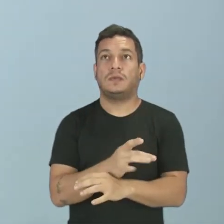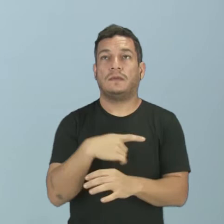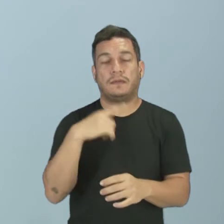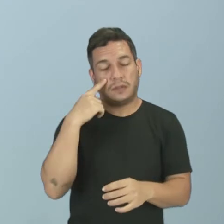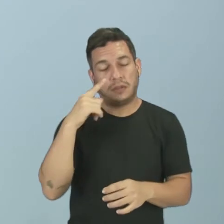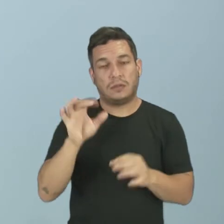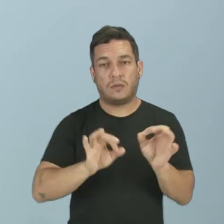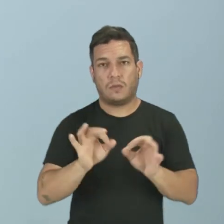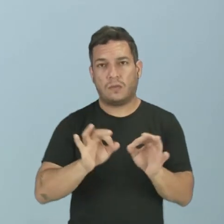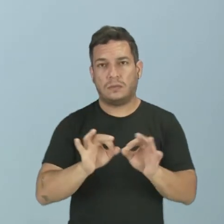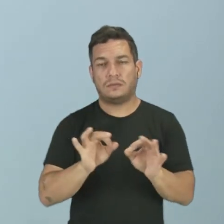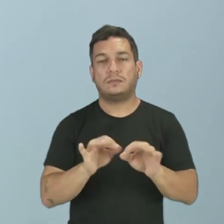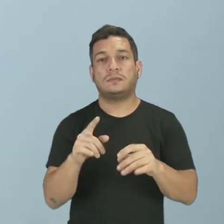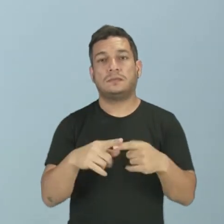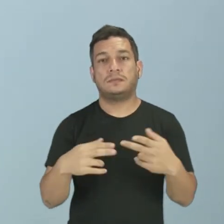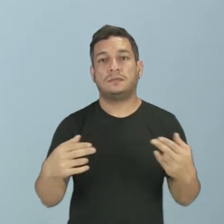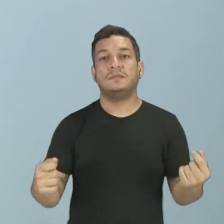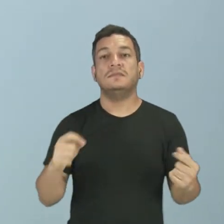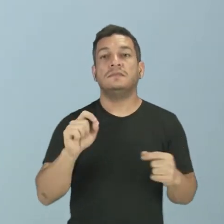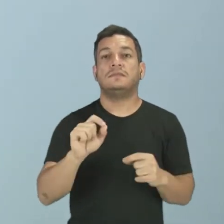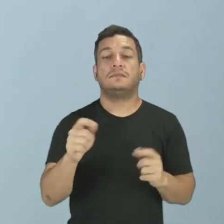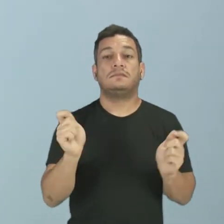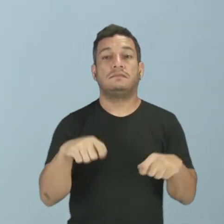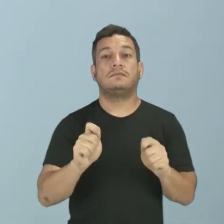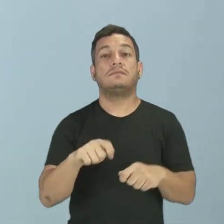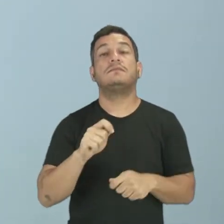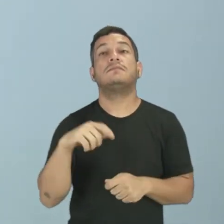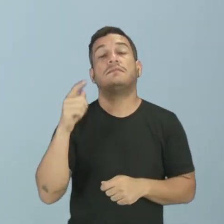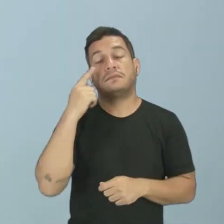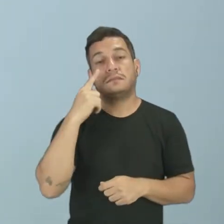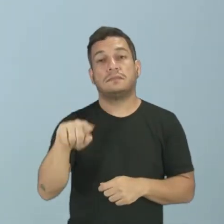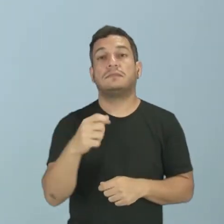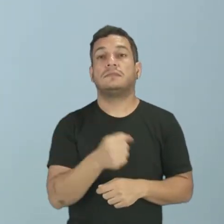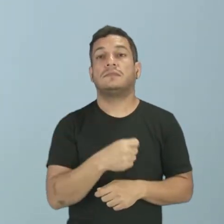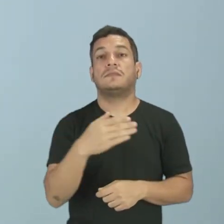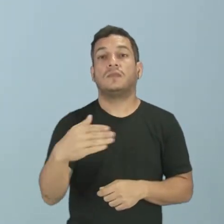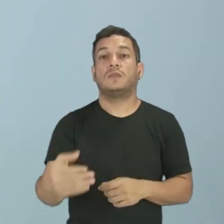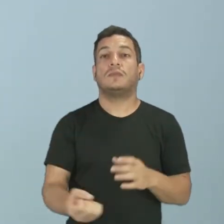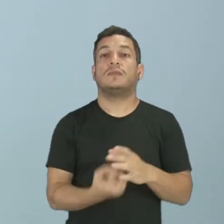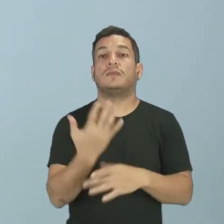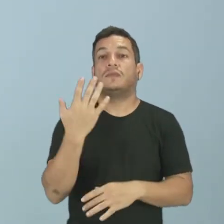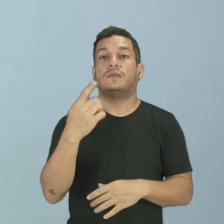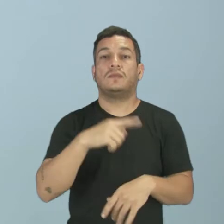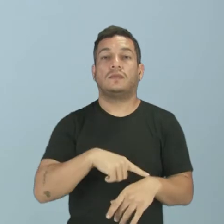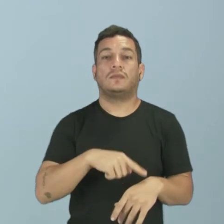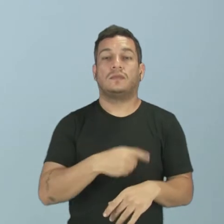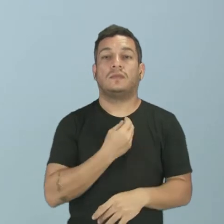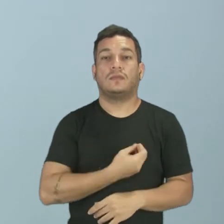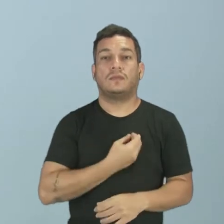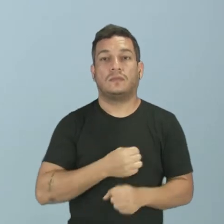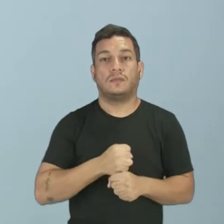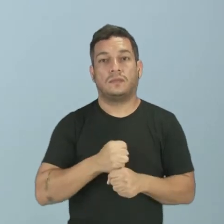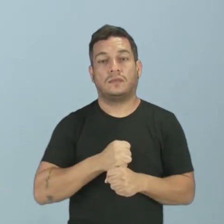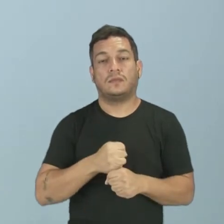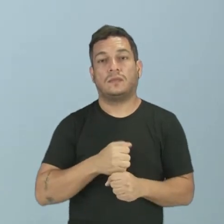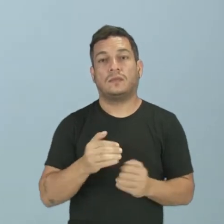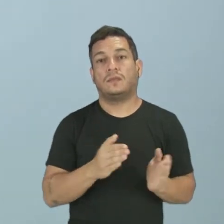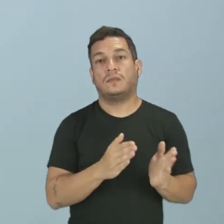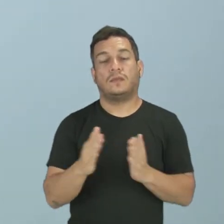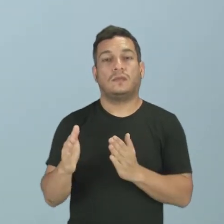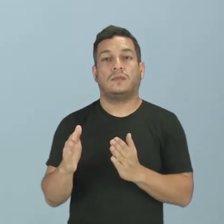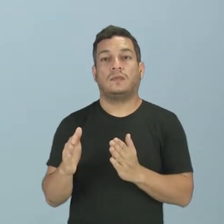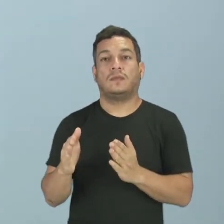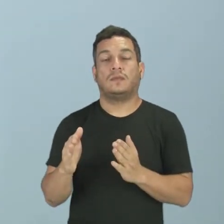ou comportamento desse material, é possível determinar quando ele surgiu ou o tempo de vida desse fóssil. É possível,